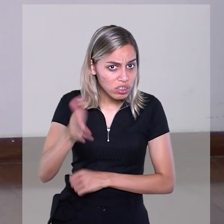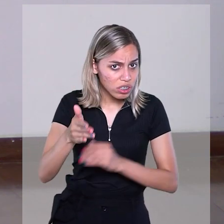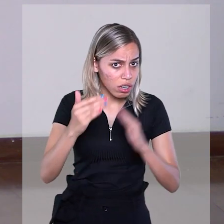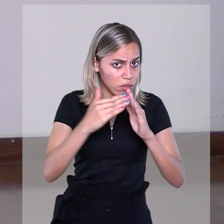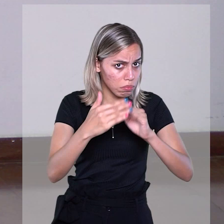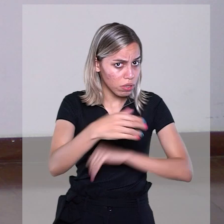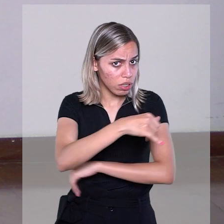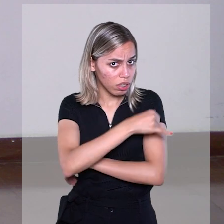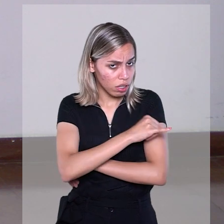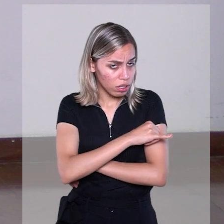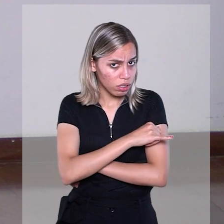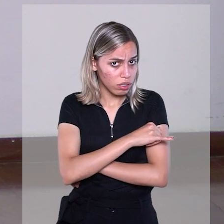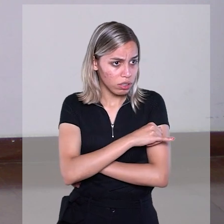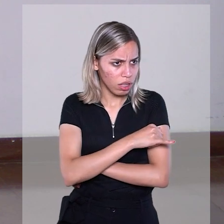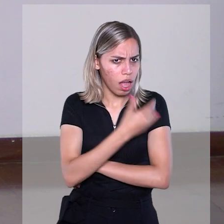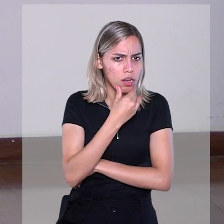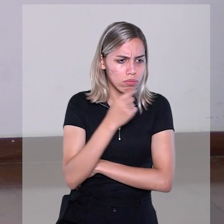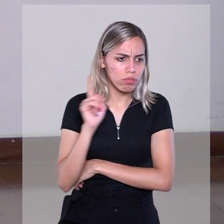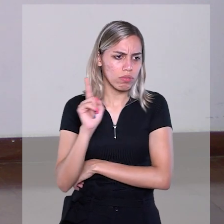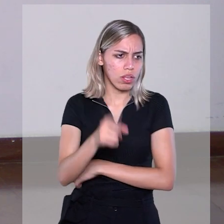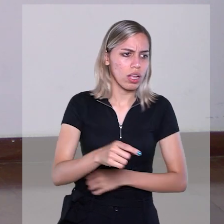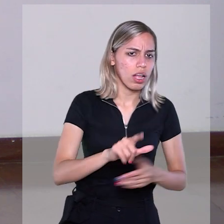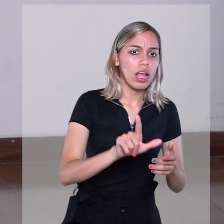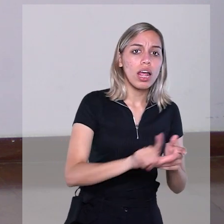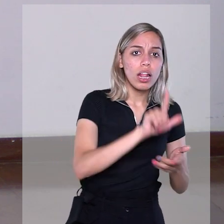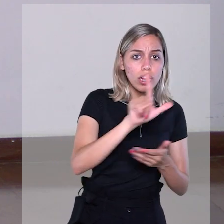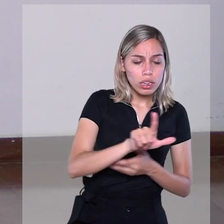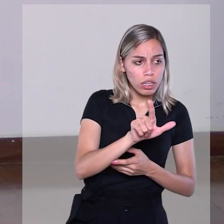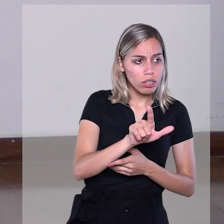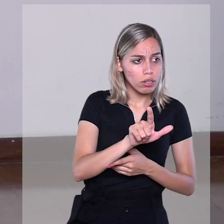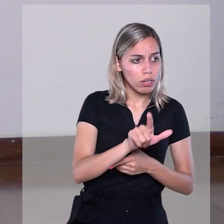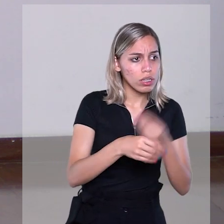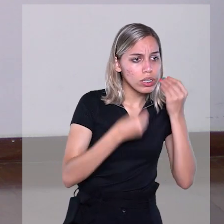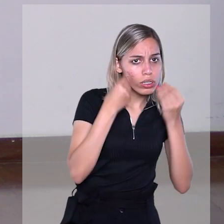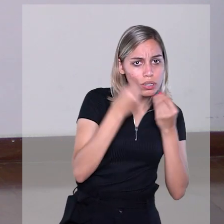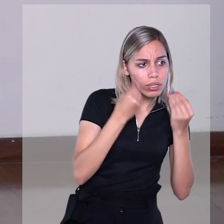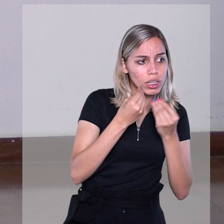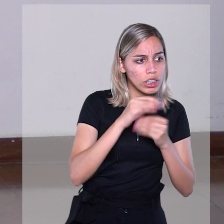opta por fazer uma literatura comunitária, também chamada de teatro experimental do negro.